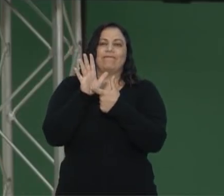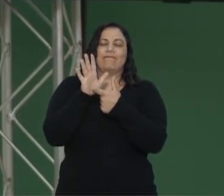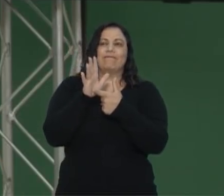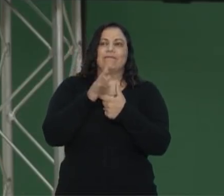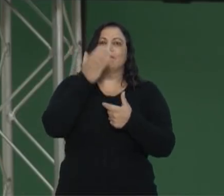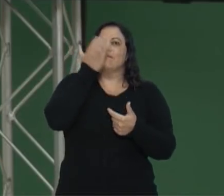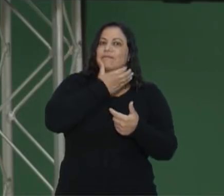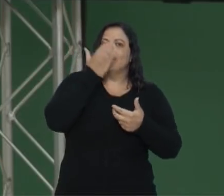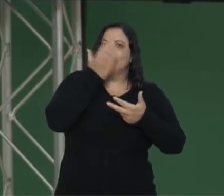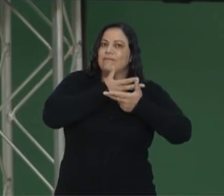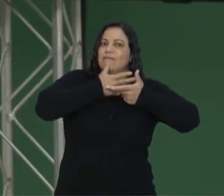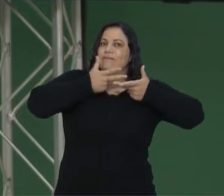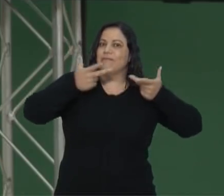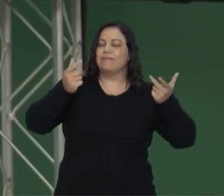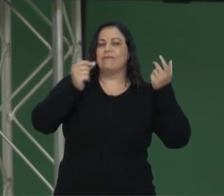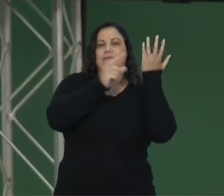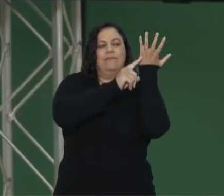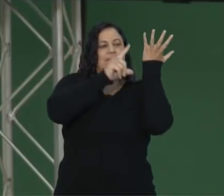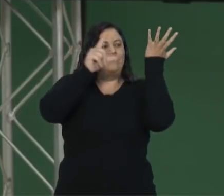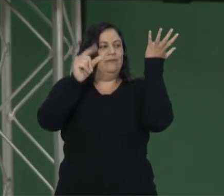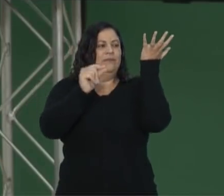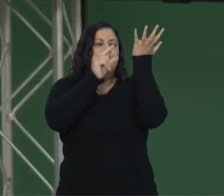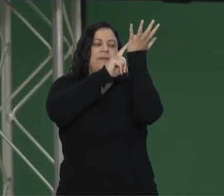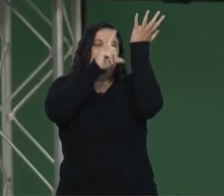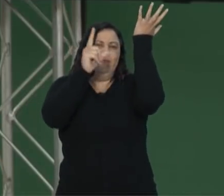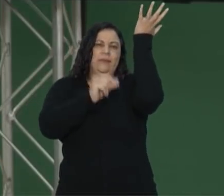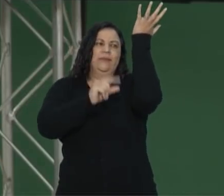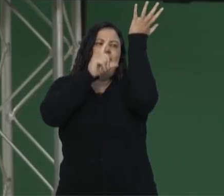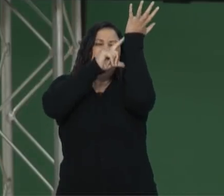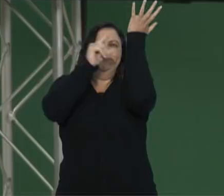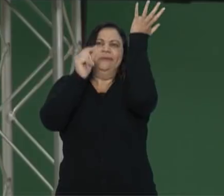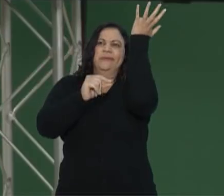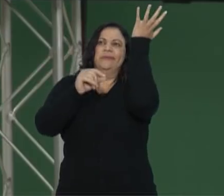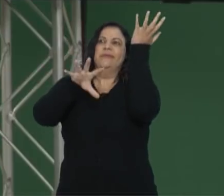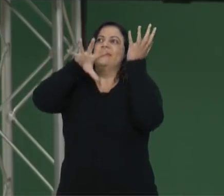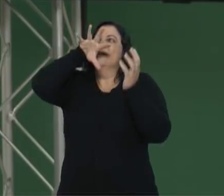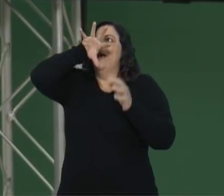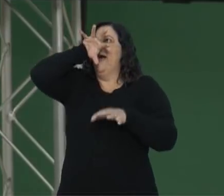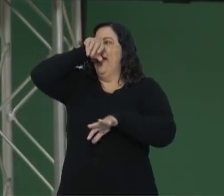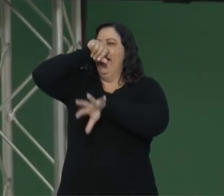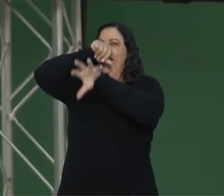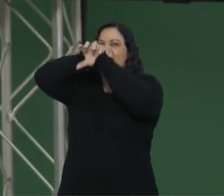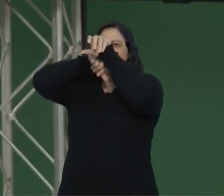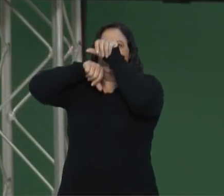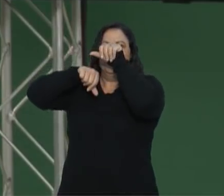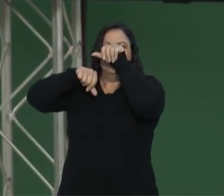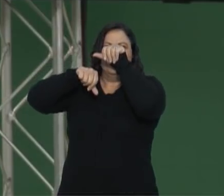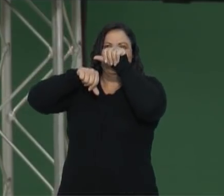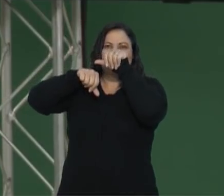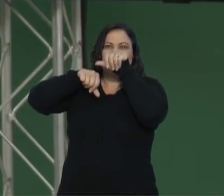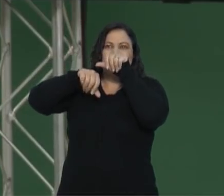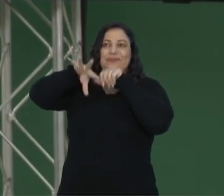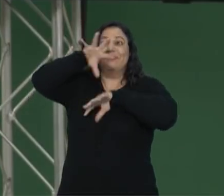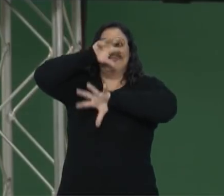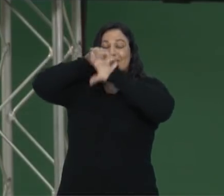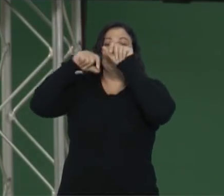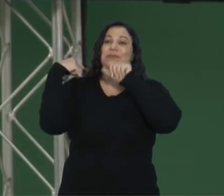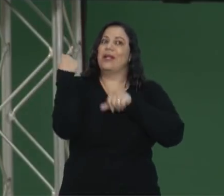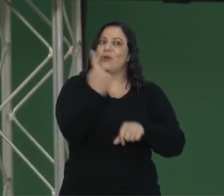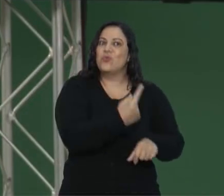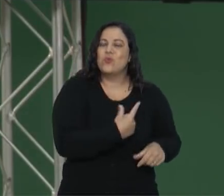para nós, seres humanos, seres vivos, o oxigênio, o O2. A planta não precisa, então